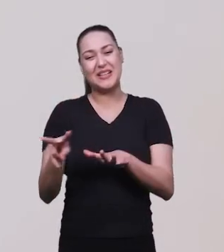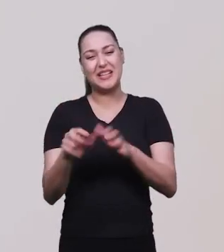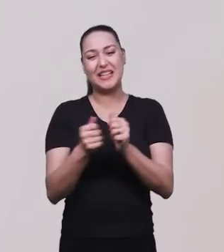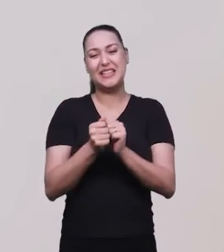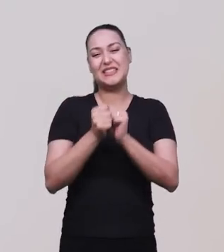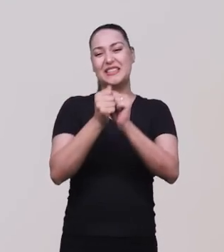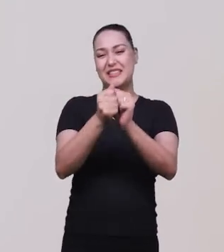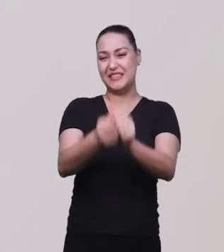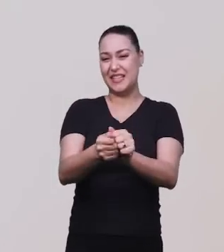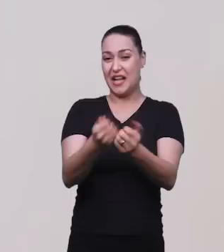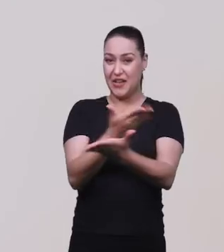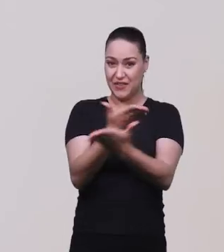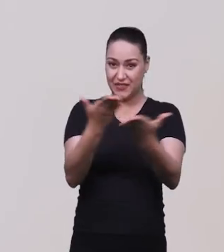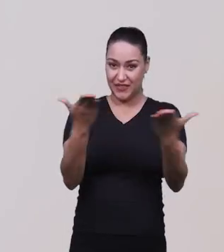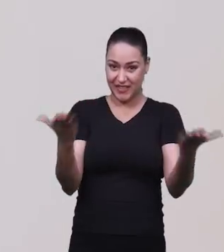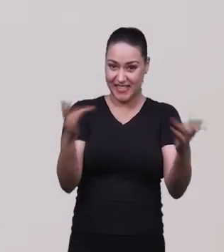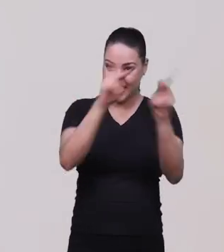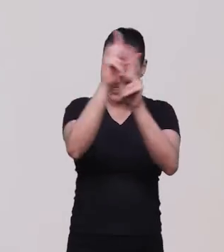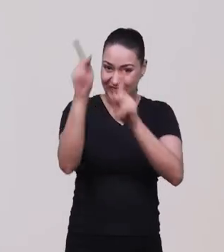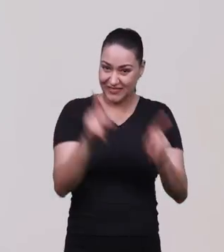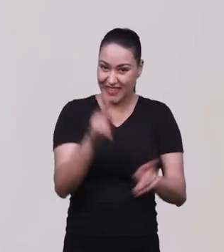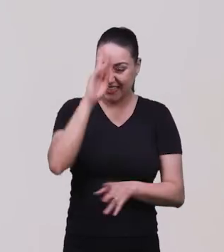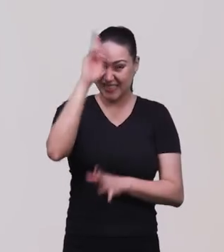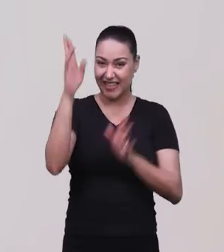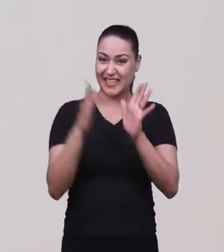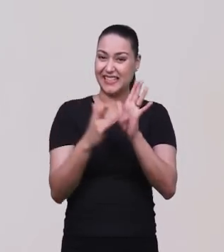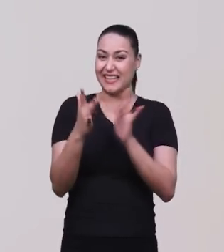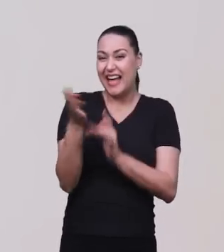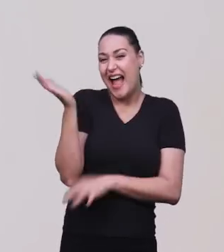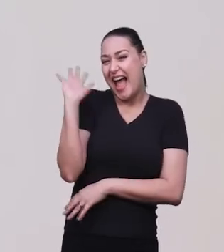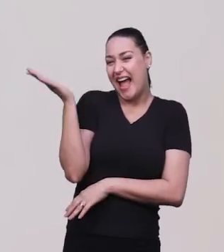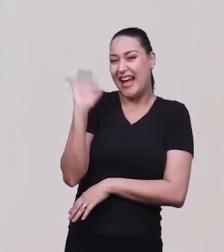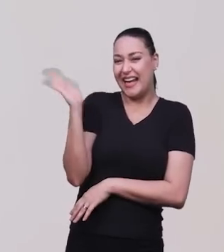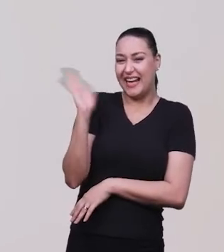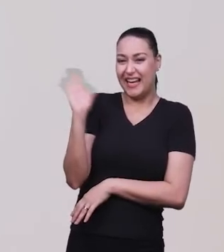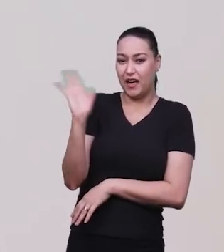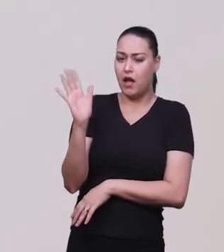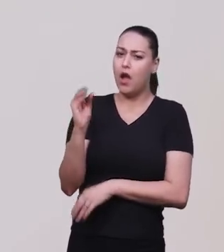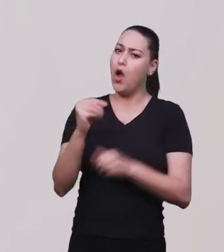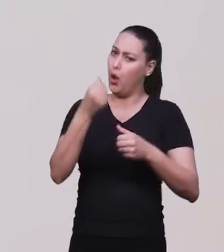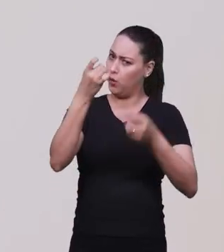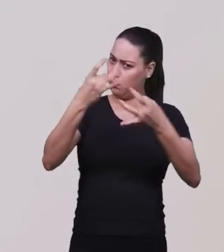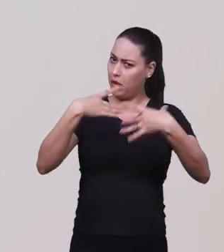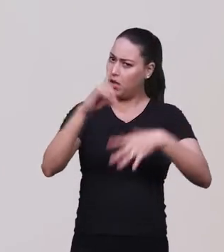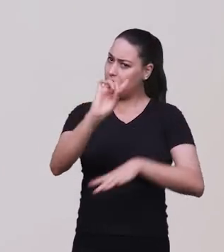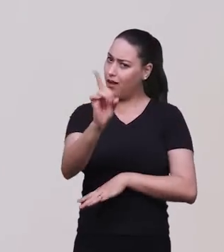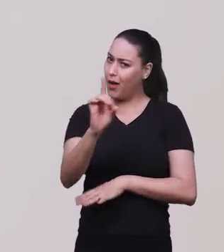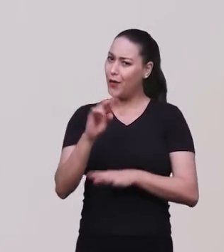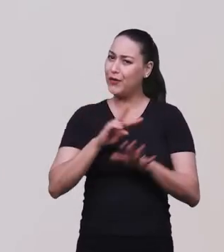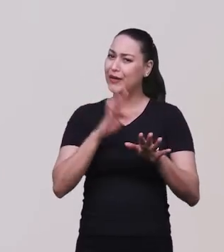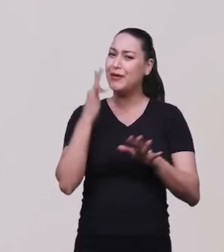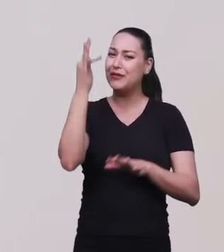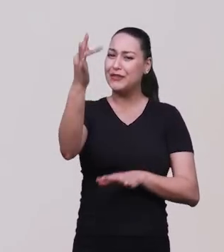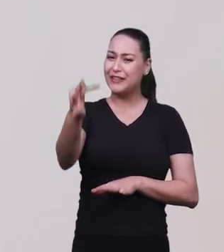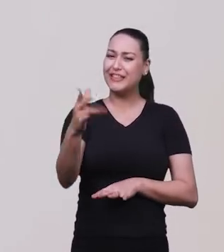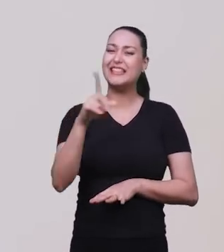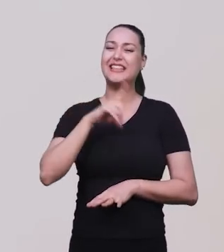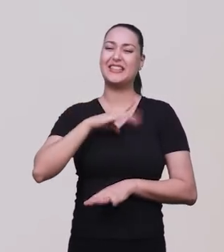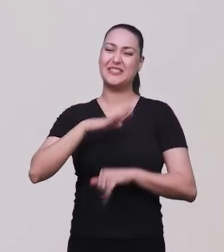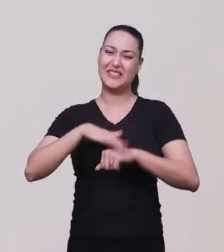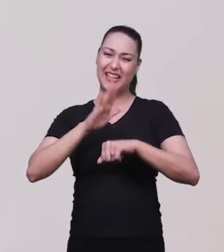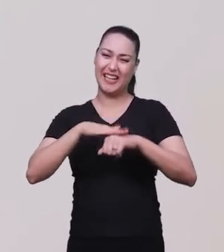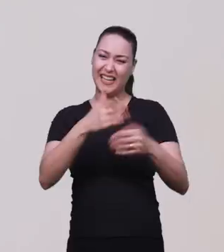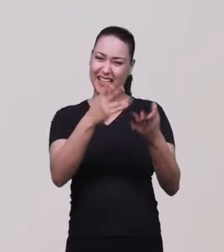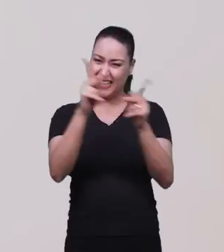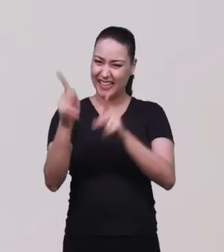semana estarmos juntos. E a vocês, ó, paz do Senhor e ó... Tchau! E ó, me abandona não, tá? Próxima semana tem mais.